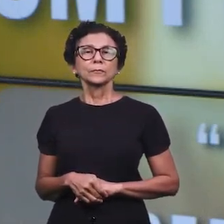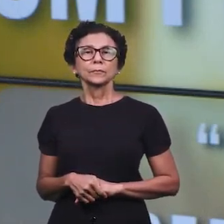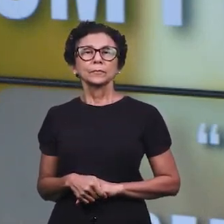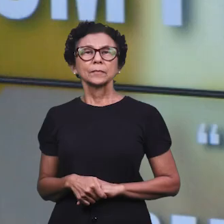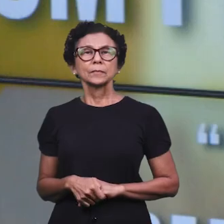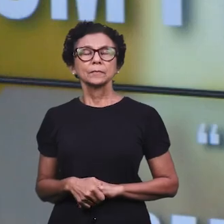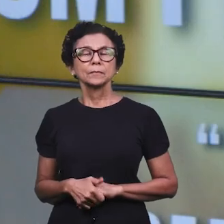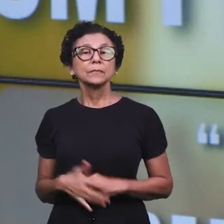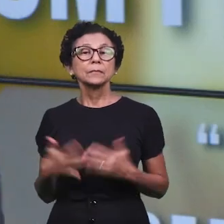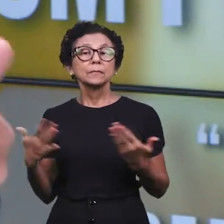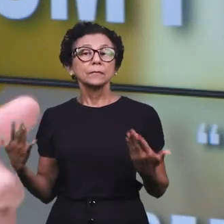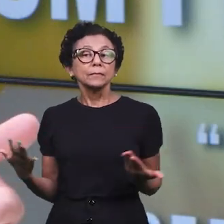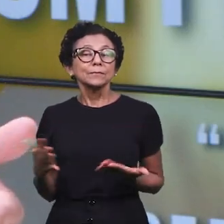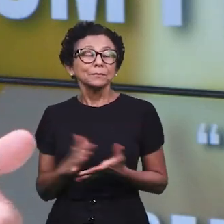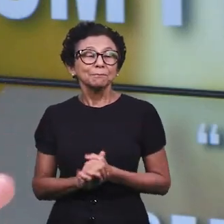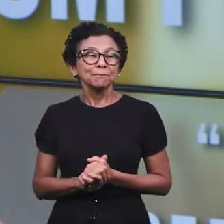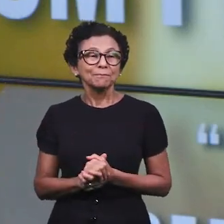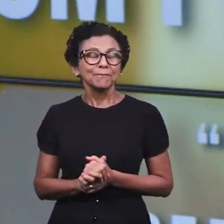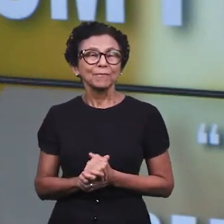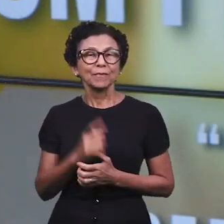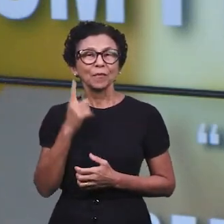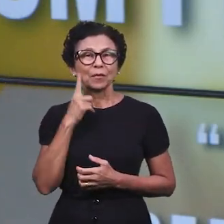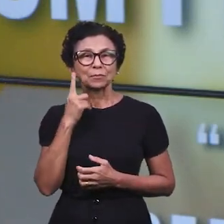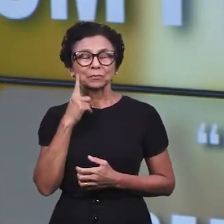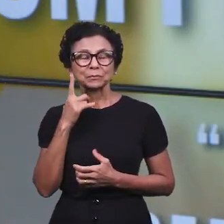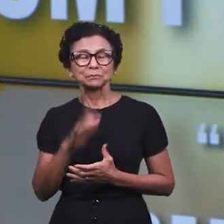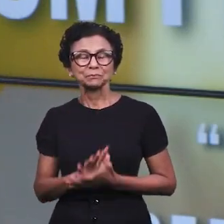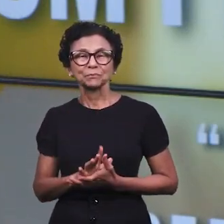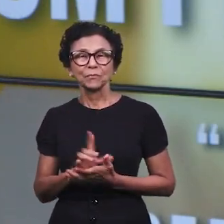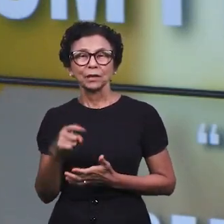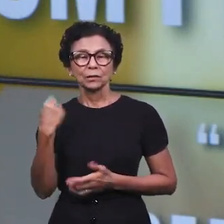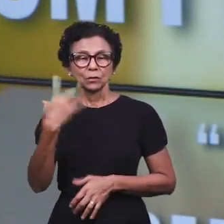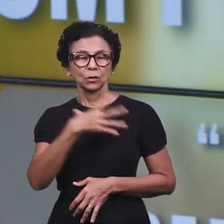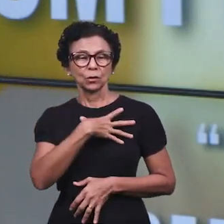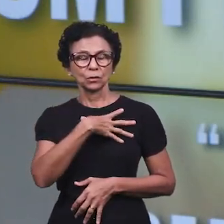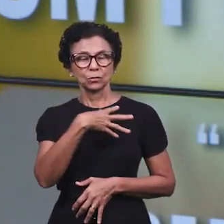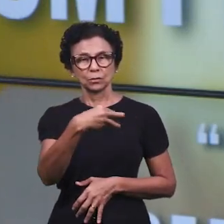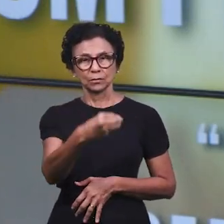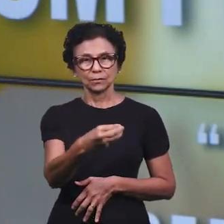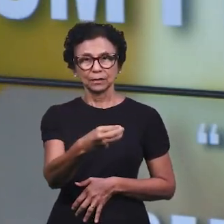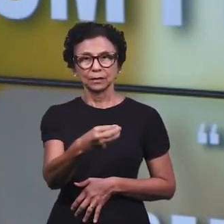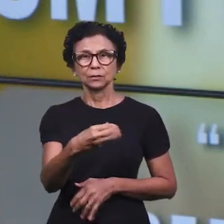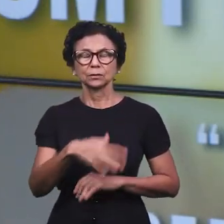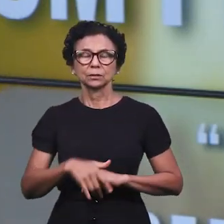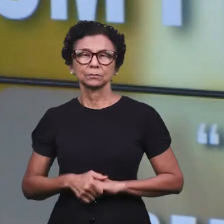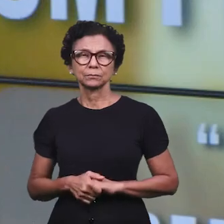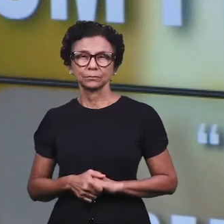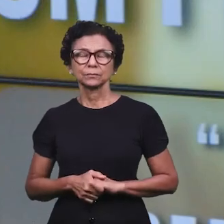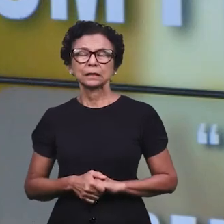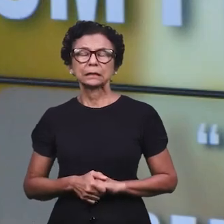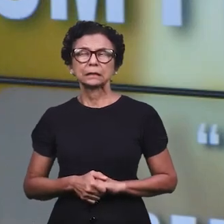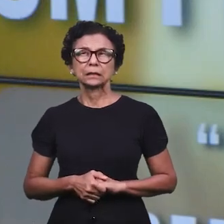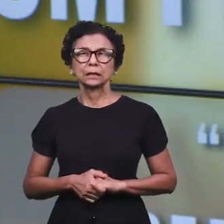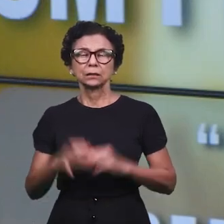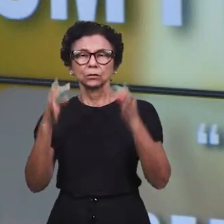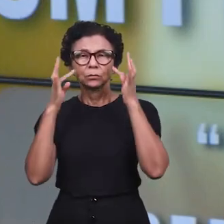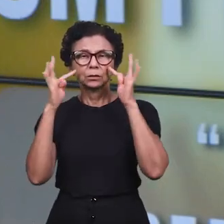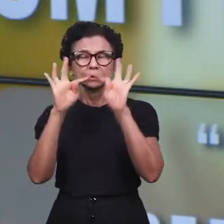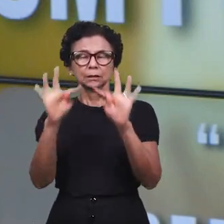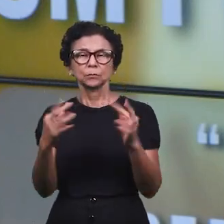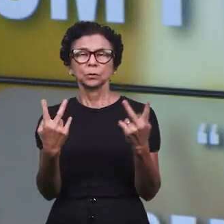pais e não opondo a profecia, como foram esses homens que aqui estavam